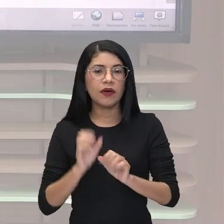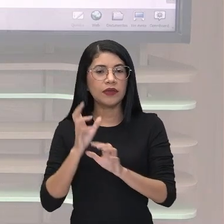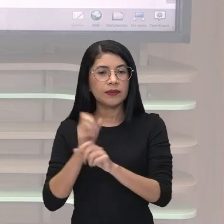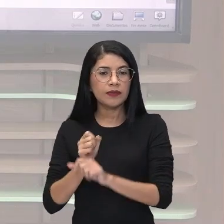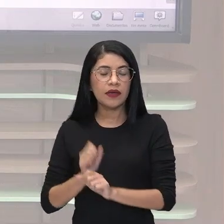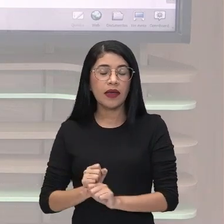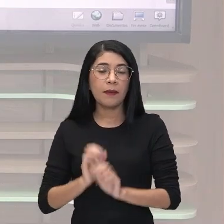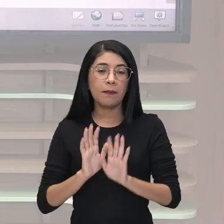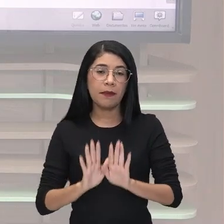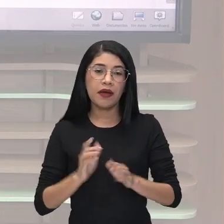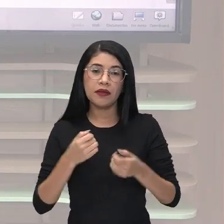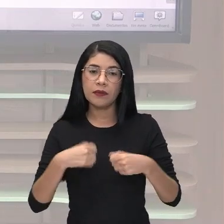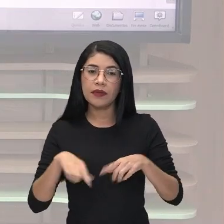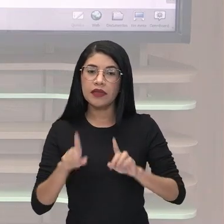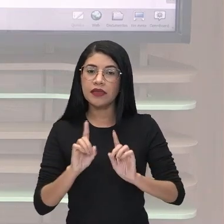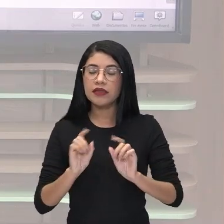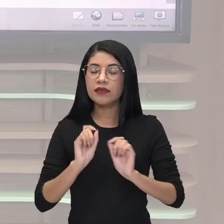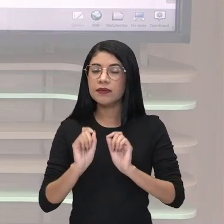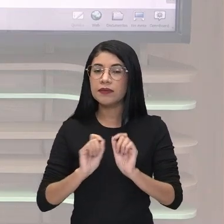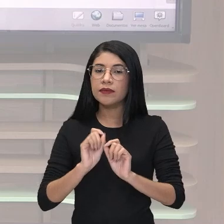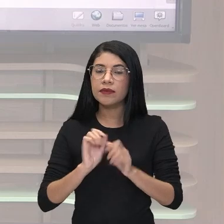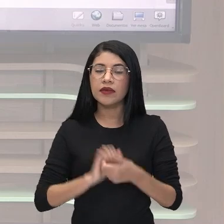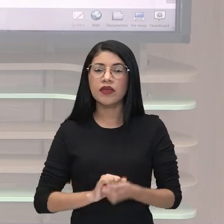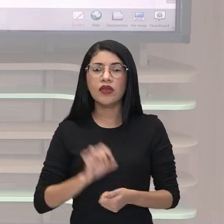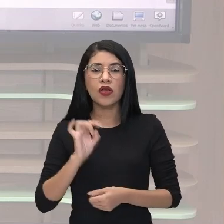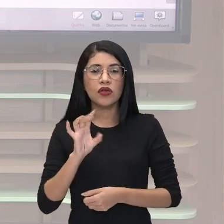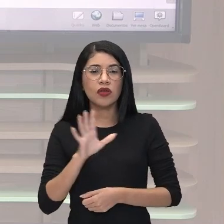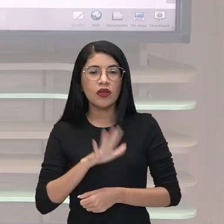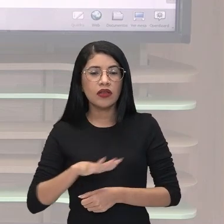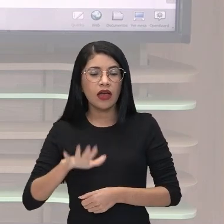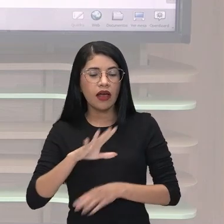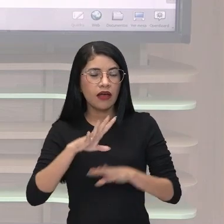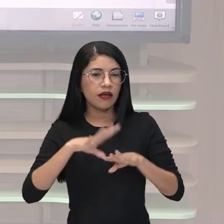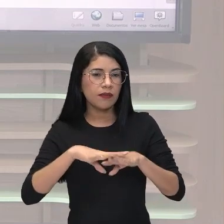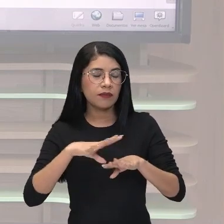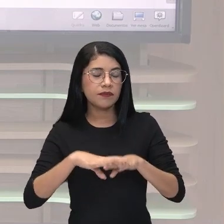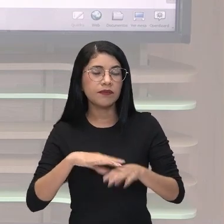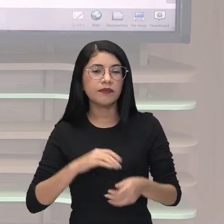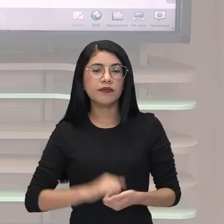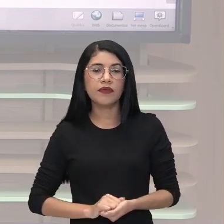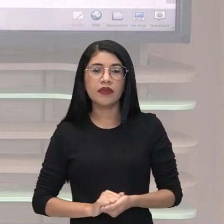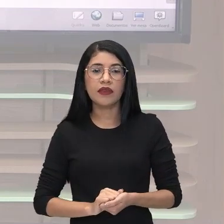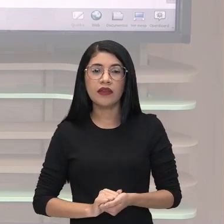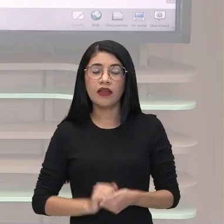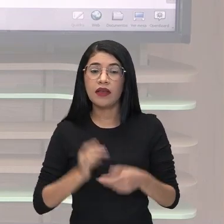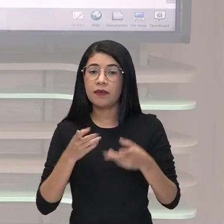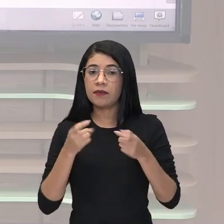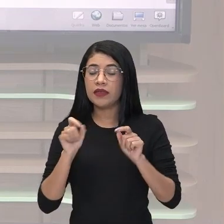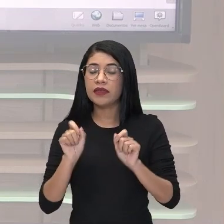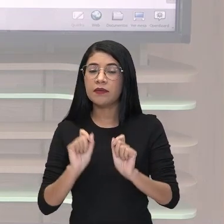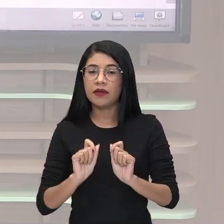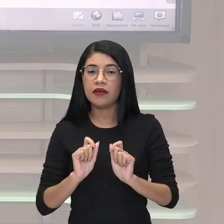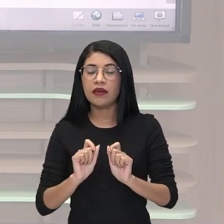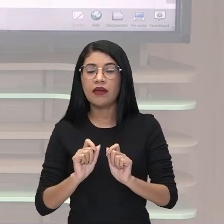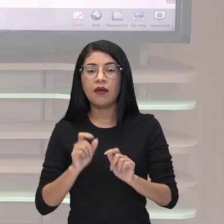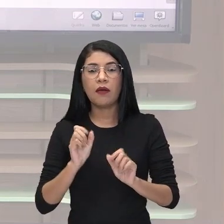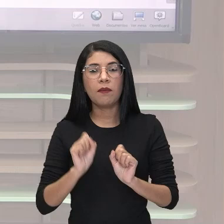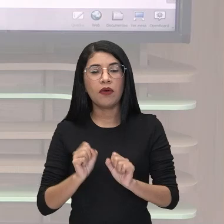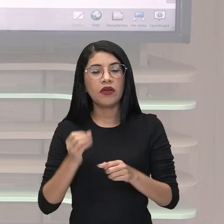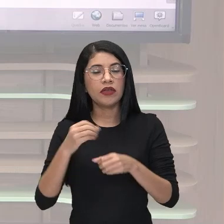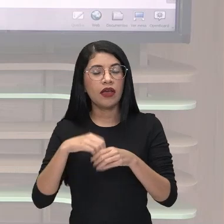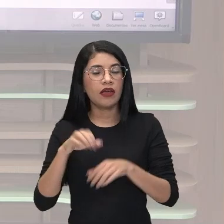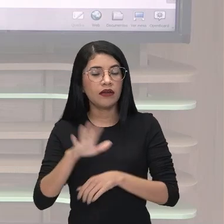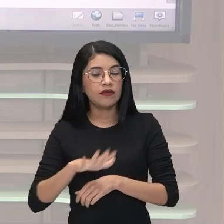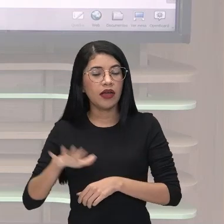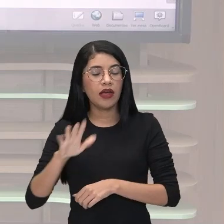não necessariamente são envolvidas somente dentro da matemática. Vocês viram que a gente pode ter razão dentro da